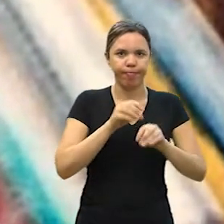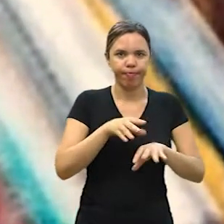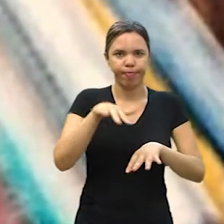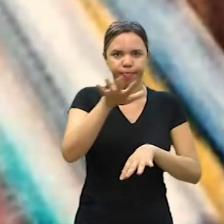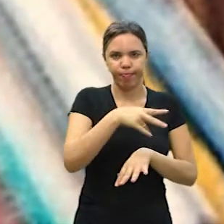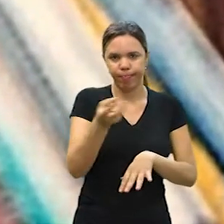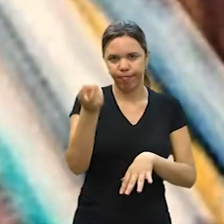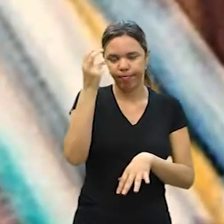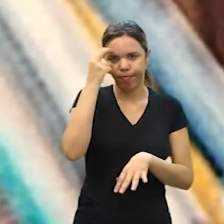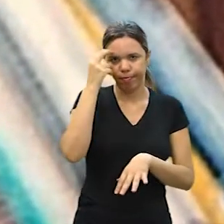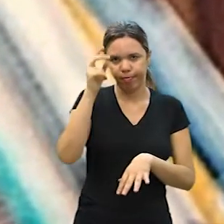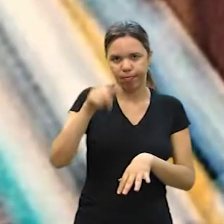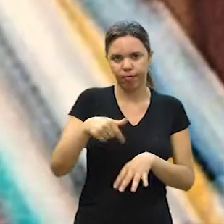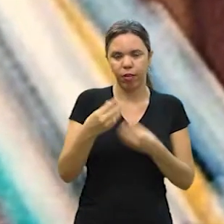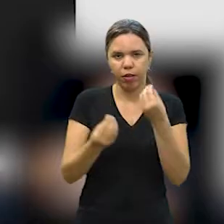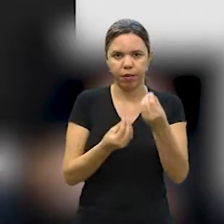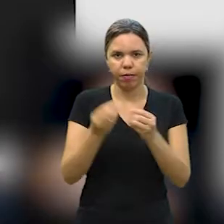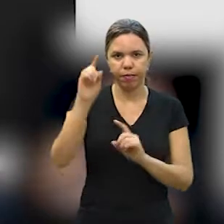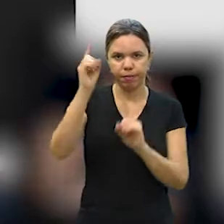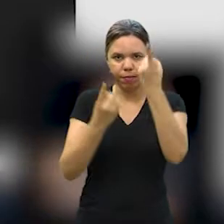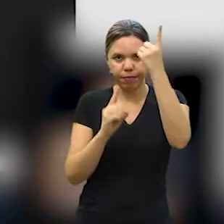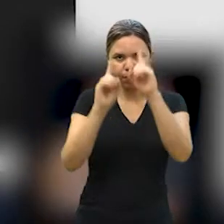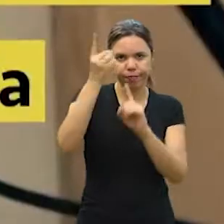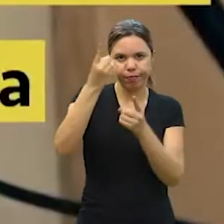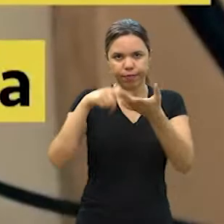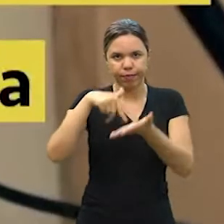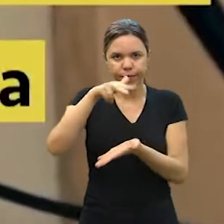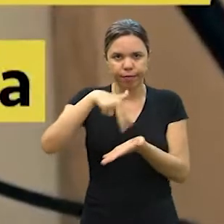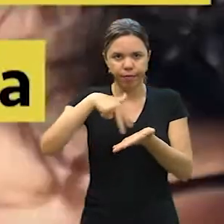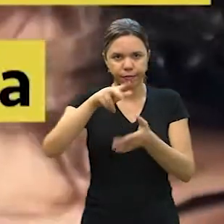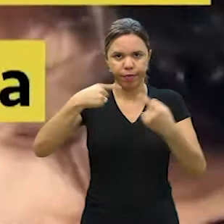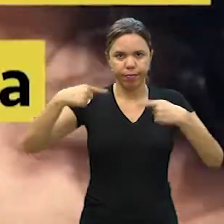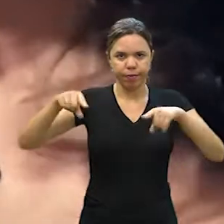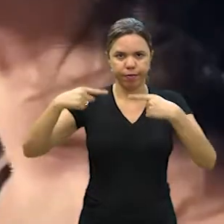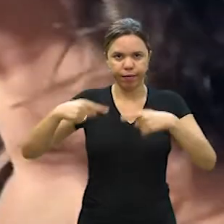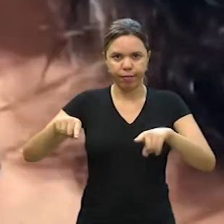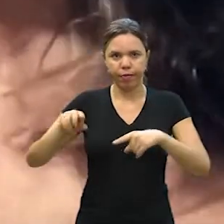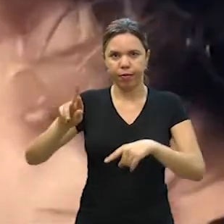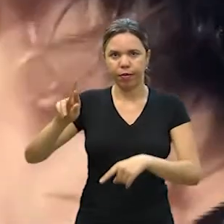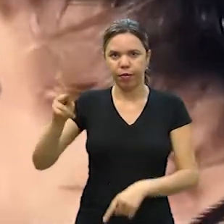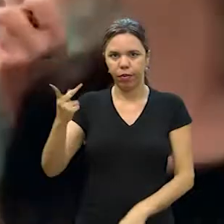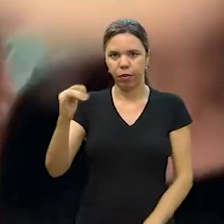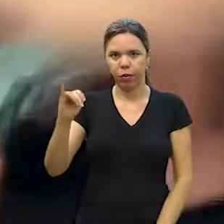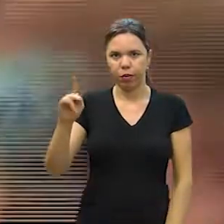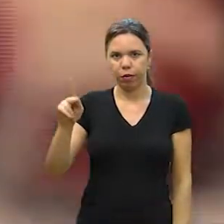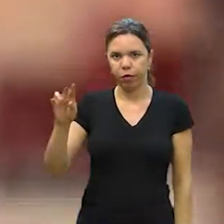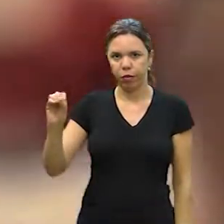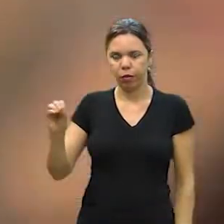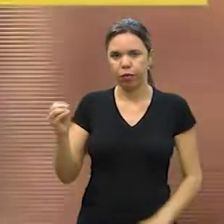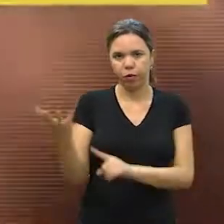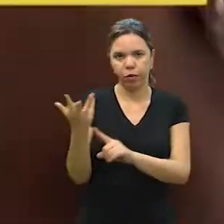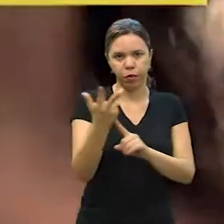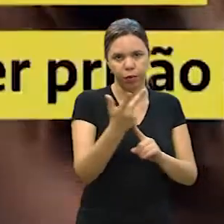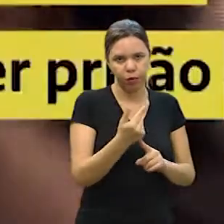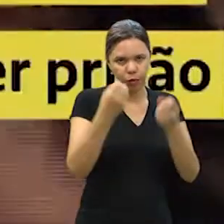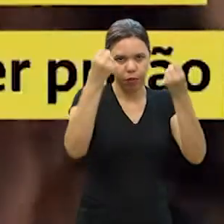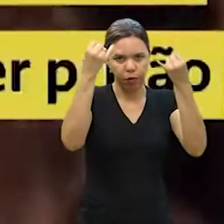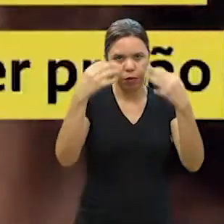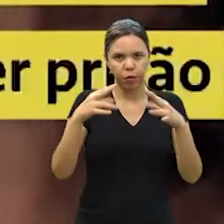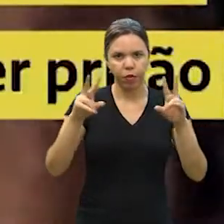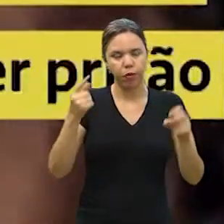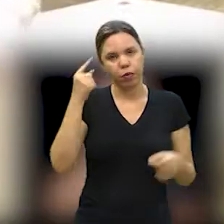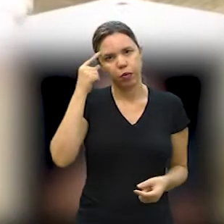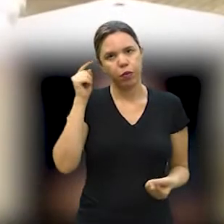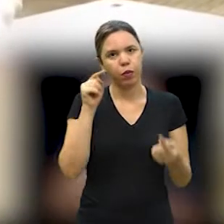movimentos educacionais e culturais como o carnaval dança música hip hop e artesanato